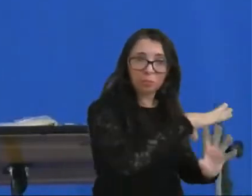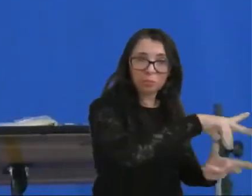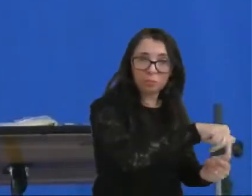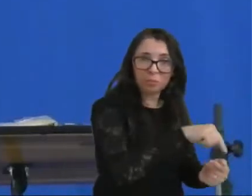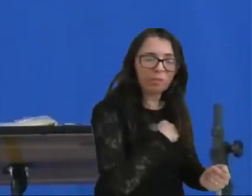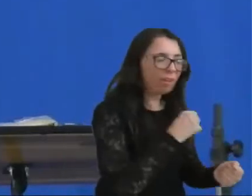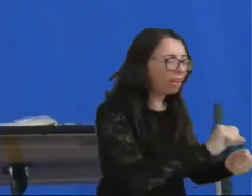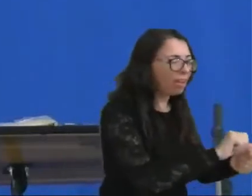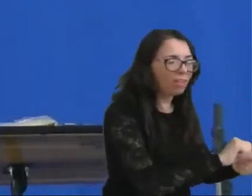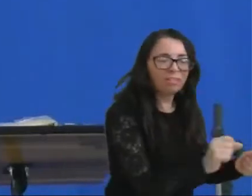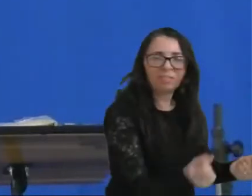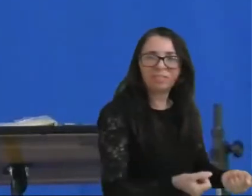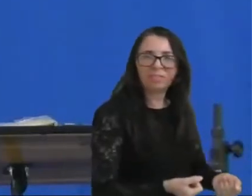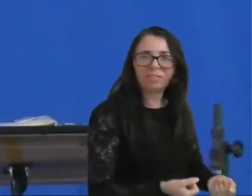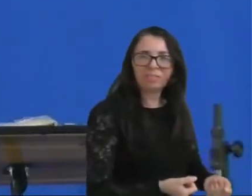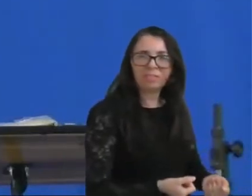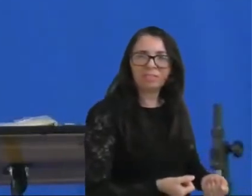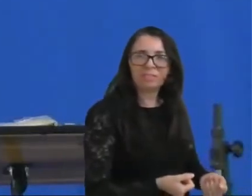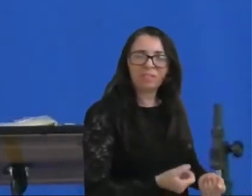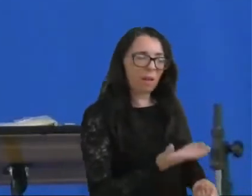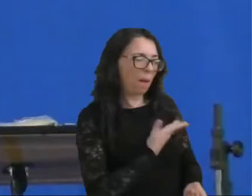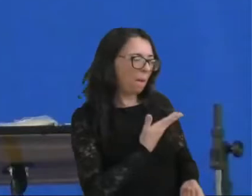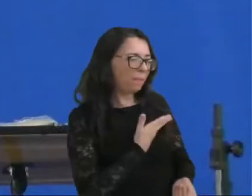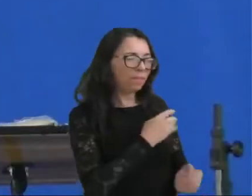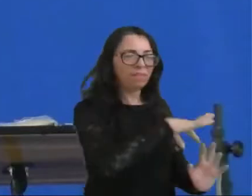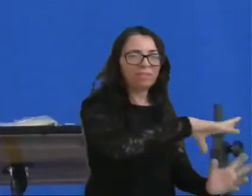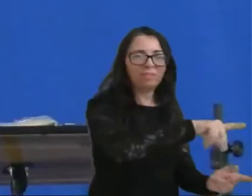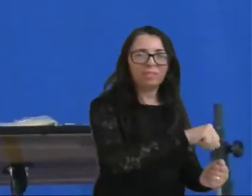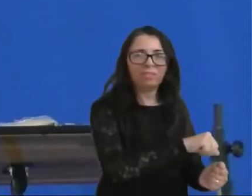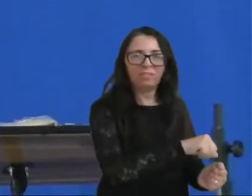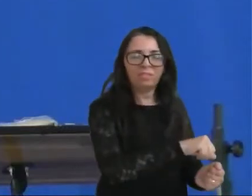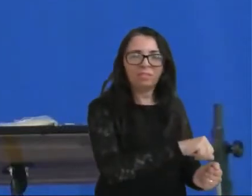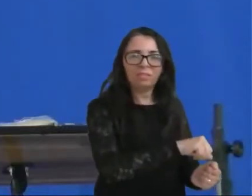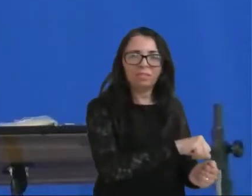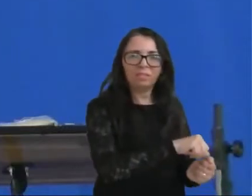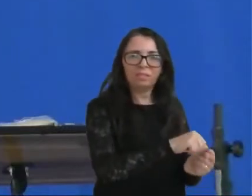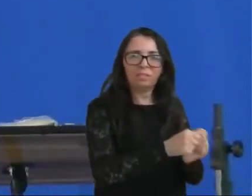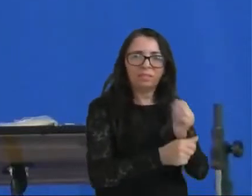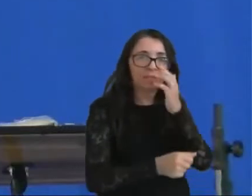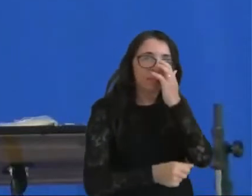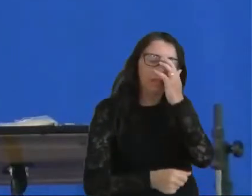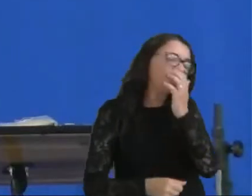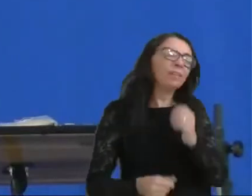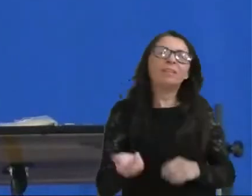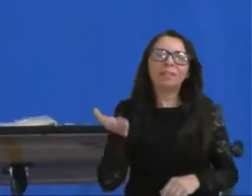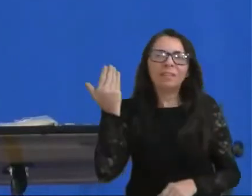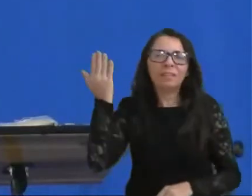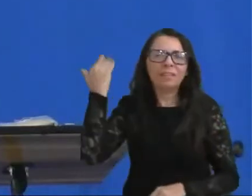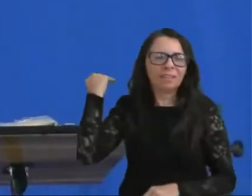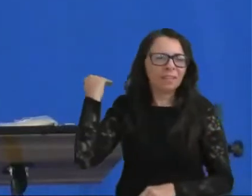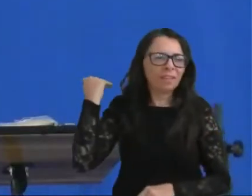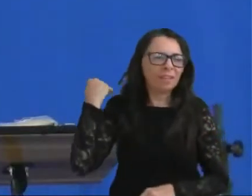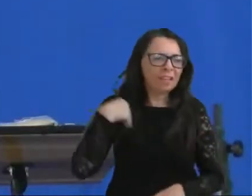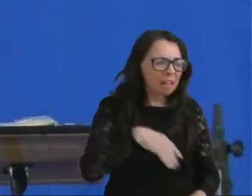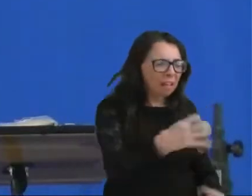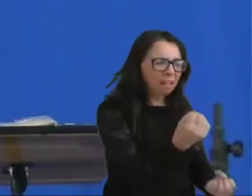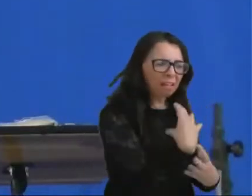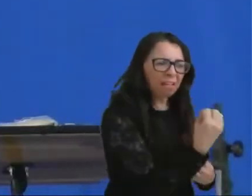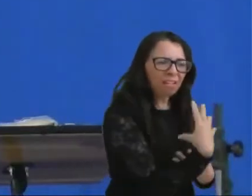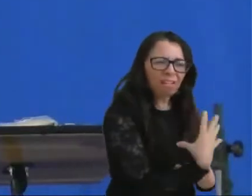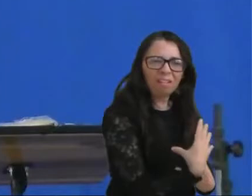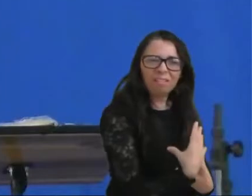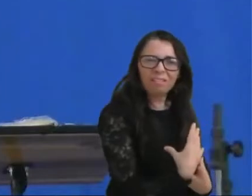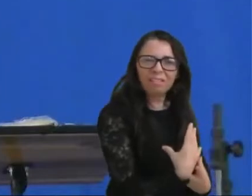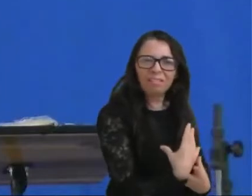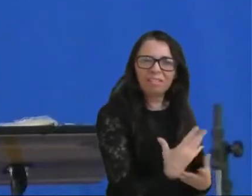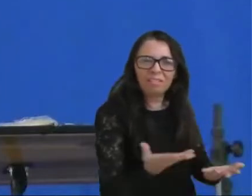automaticamente estará desagradando o mundo. E os nicolaítas, eles começam então a pregar que